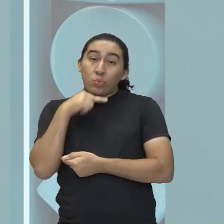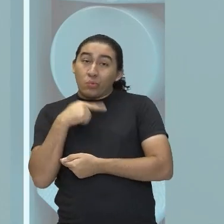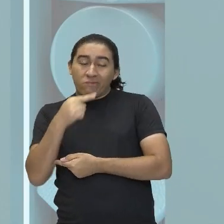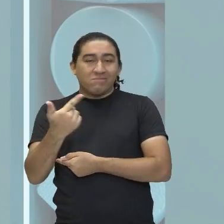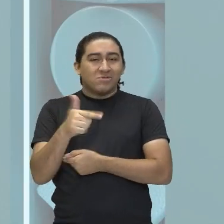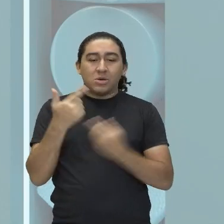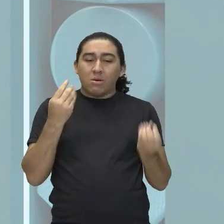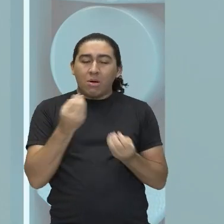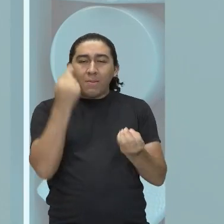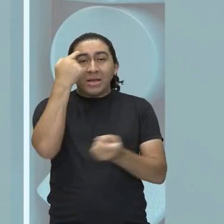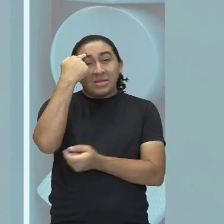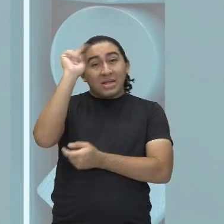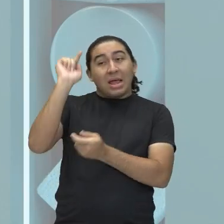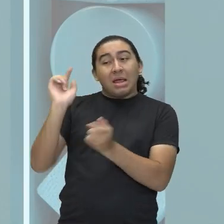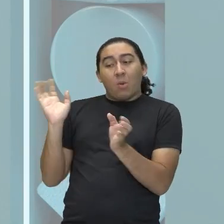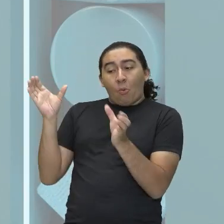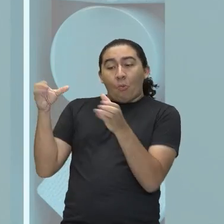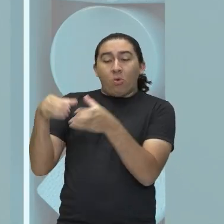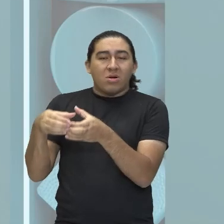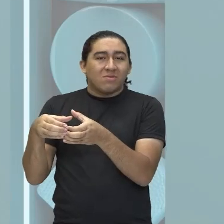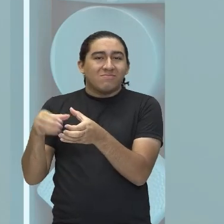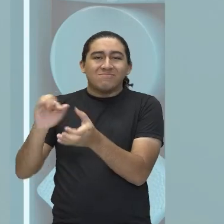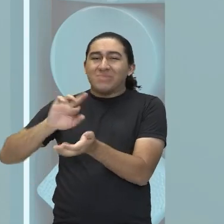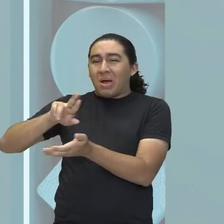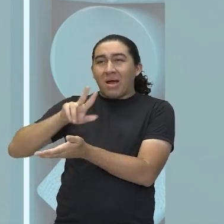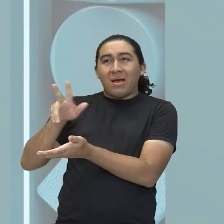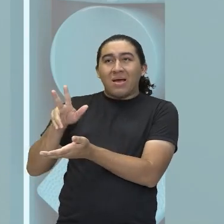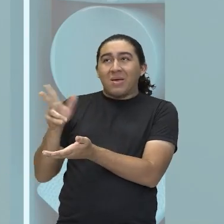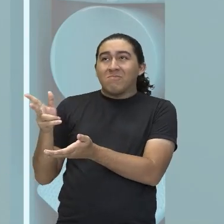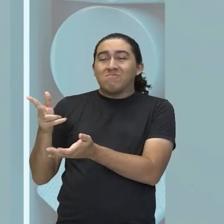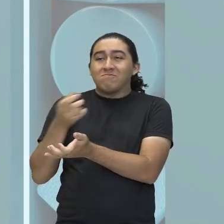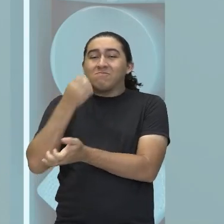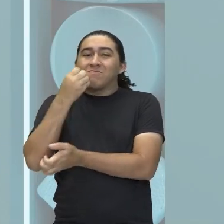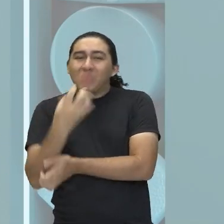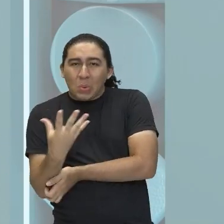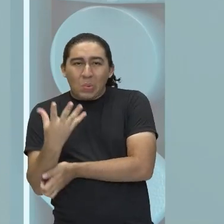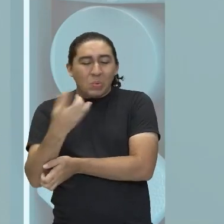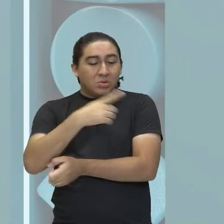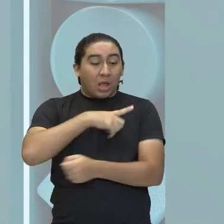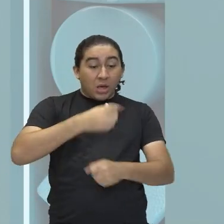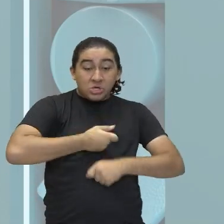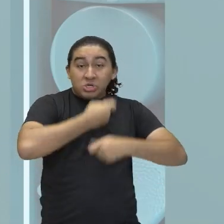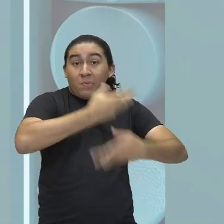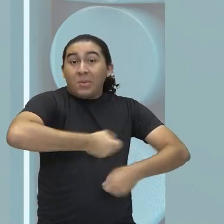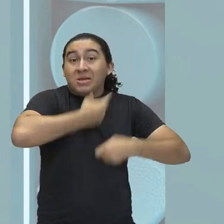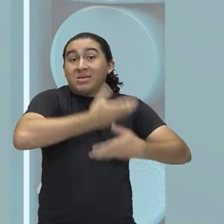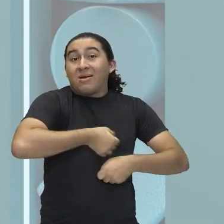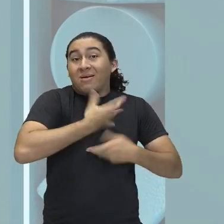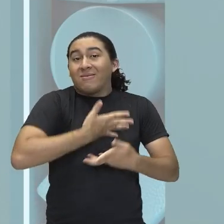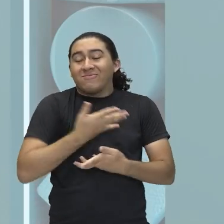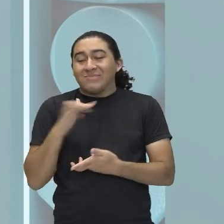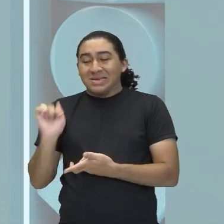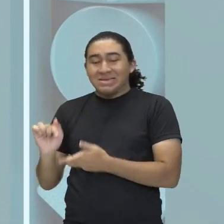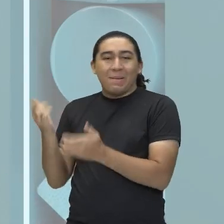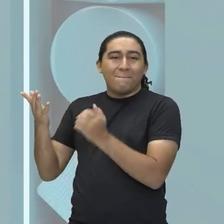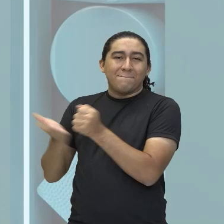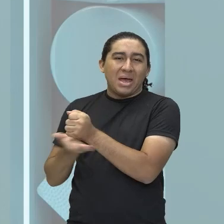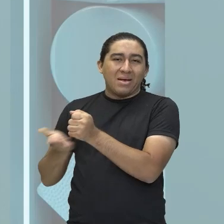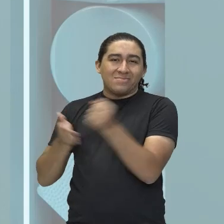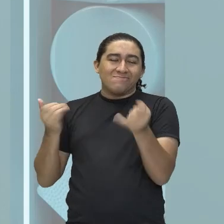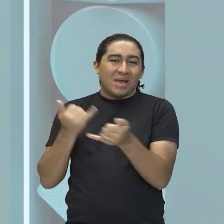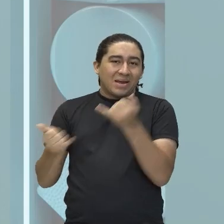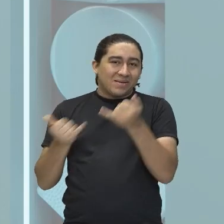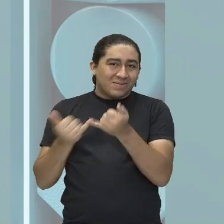contemplava os ideais, não era suficiente para expressar aquela euforia que o homem sentia diante de